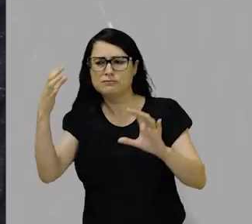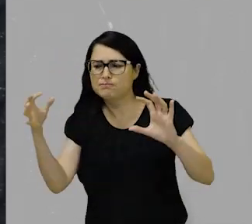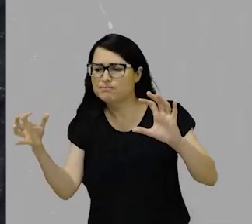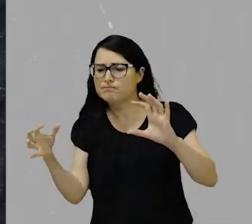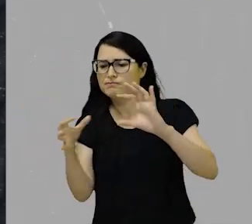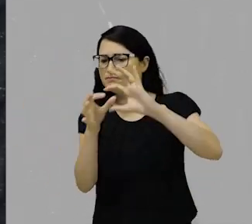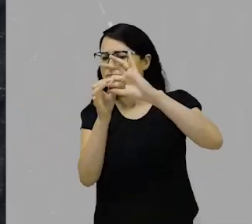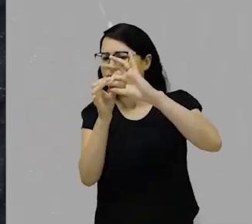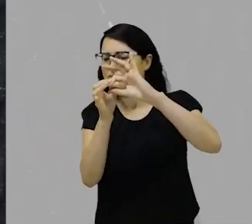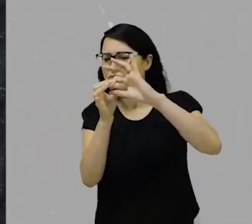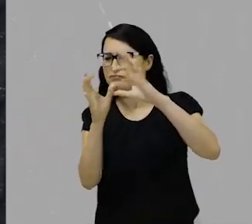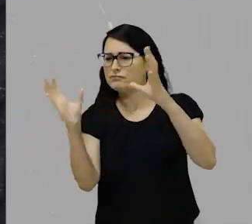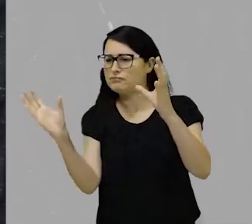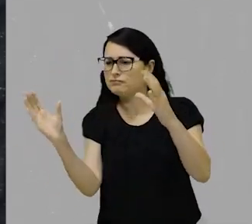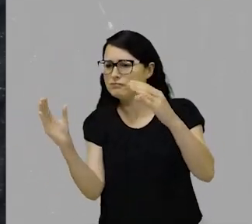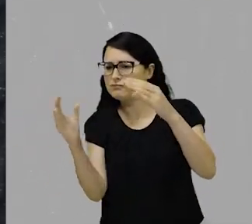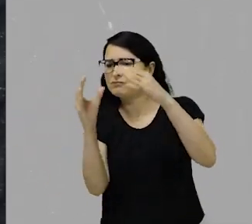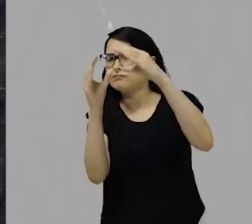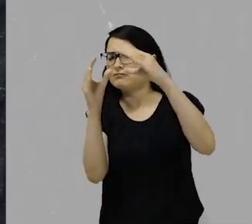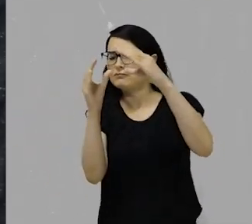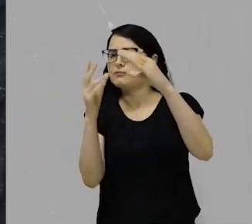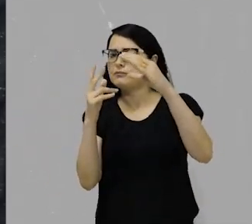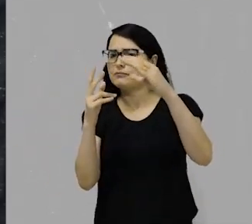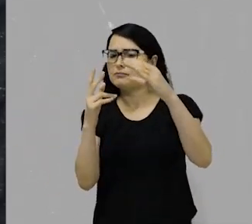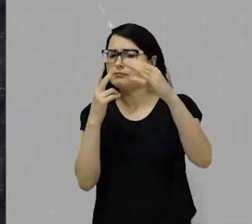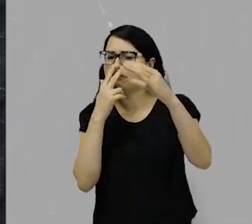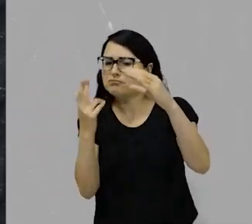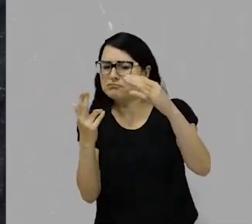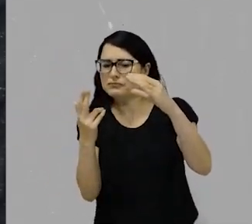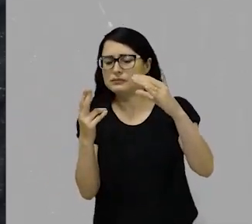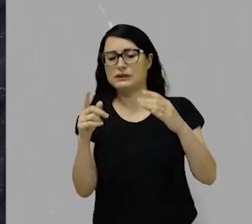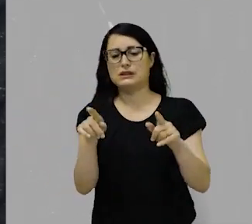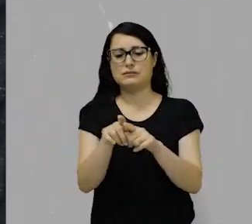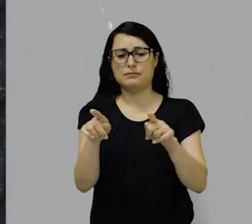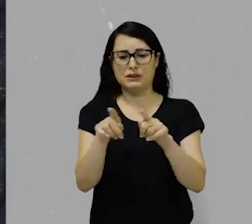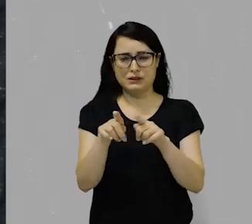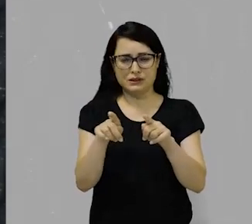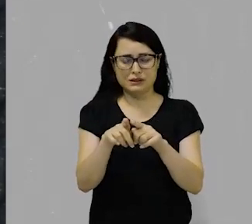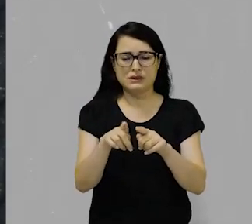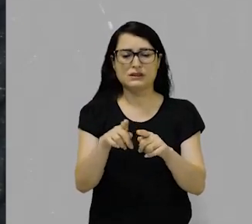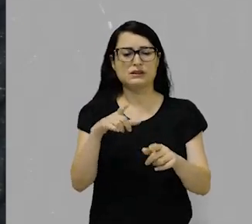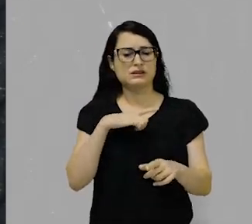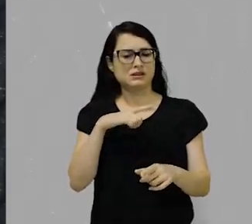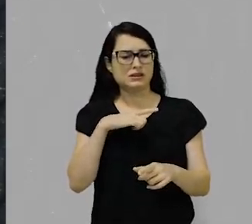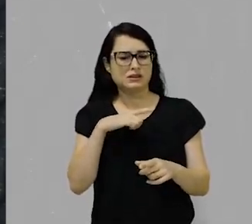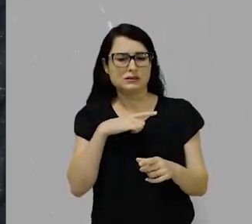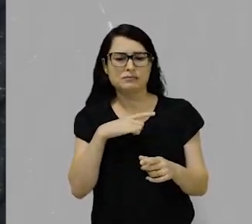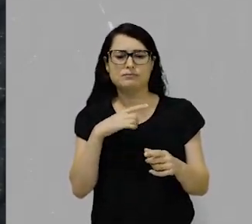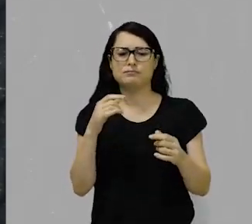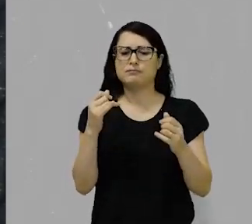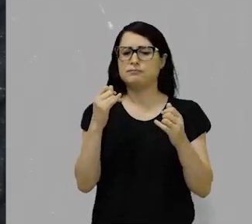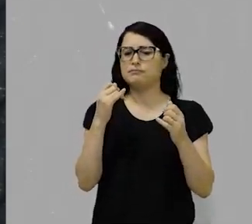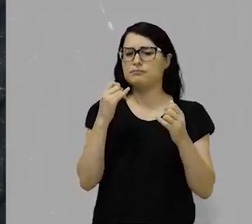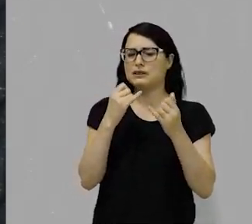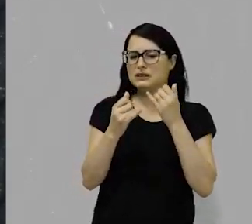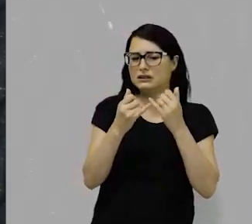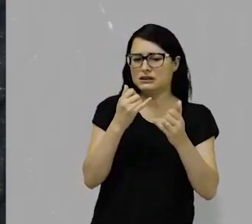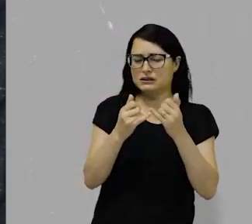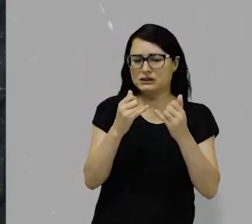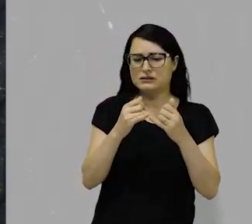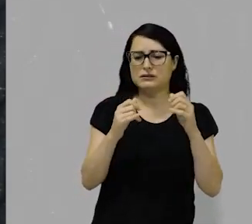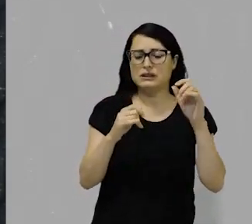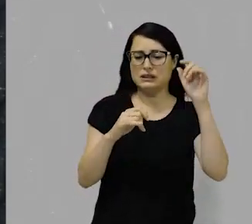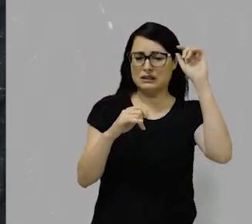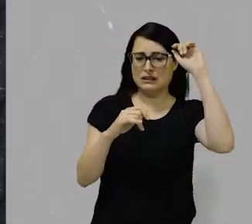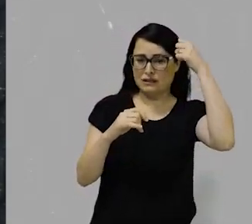né, um quebra-cabeça. Ele percebeu também, estudando os fósseis, que existiam semelhanças entre os fósseis, por exemplo, da África e